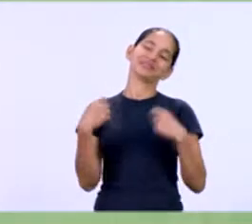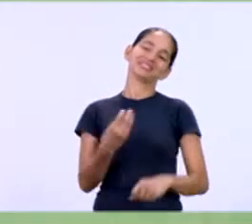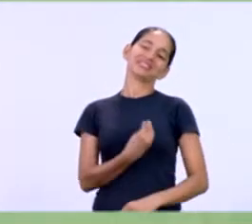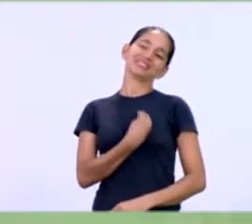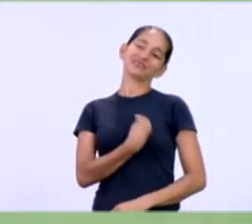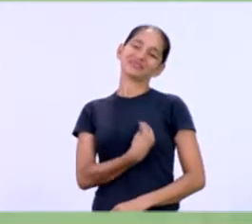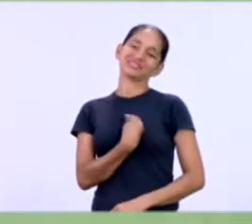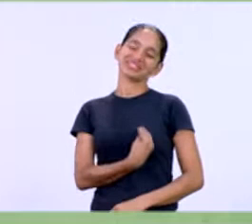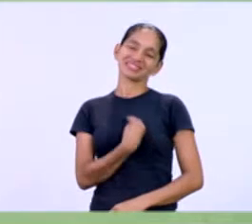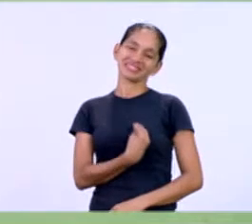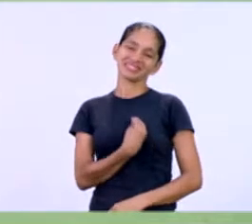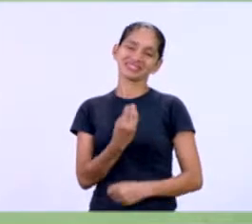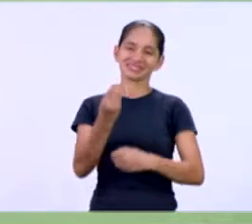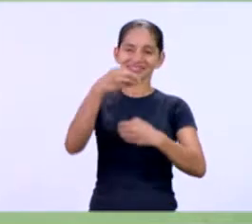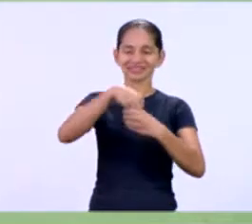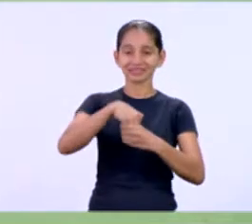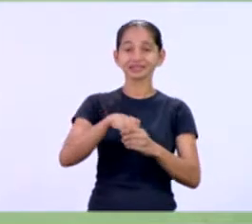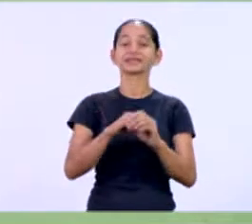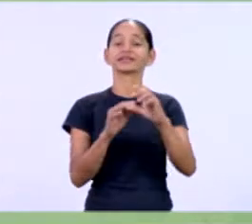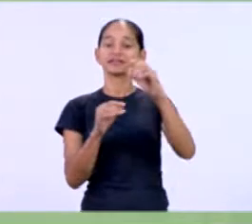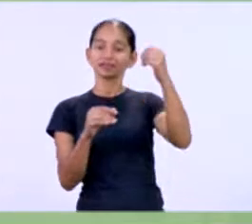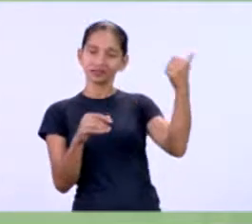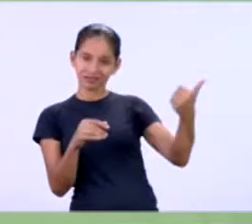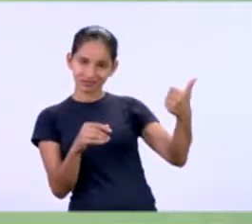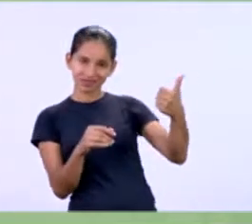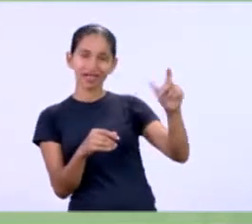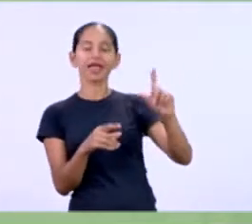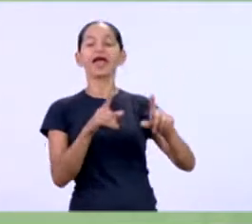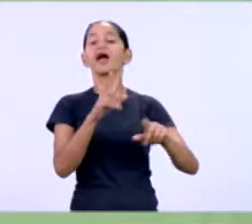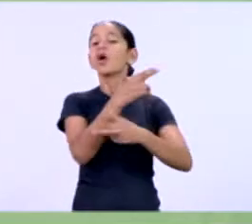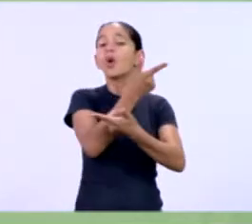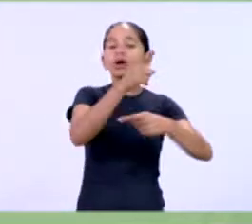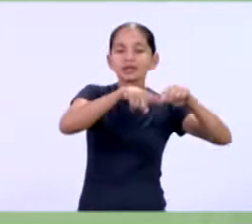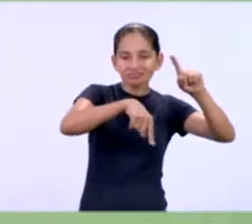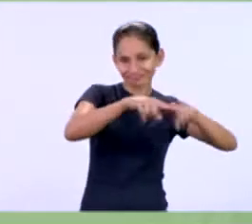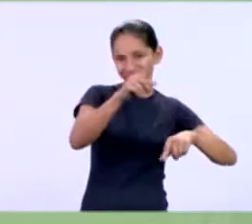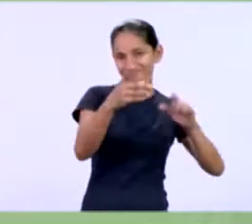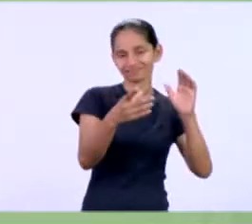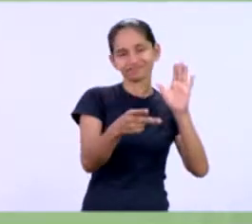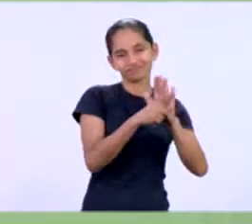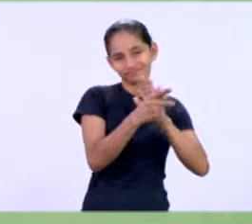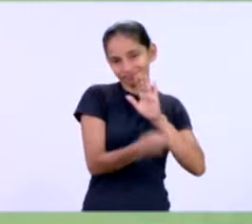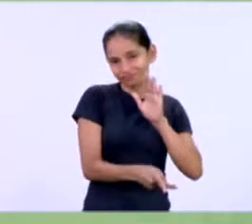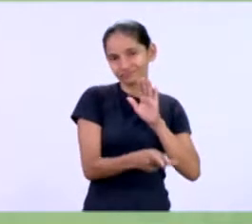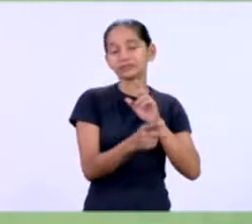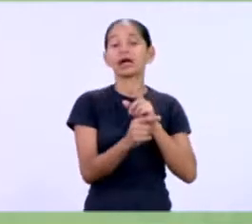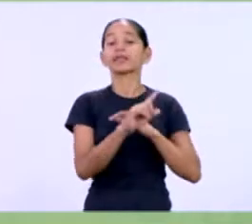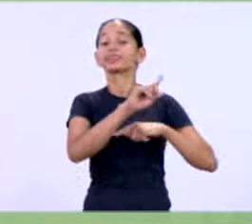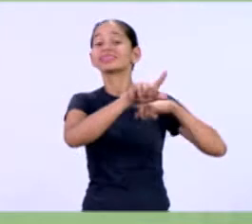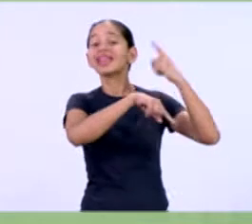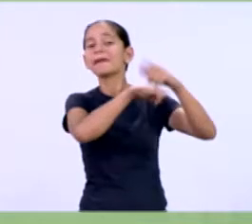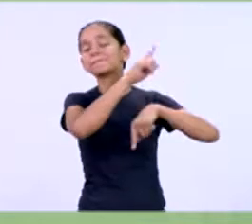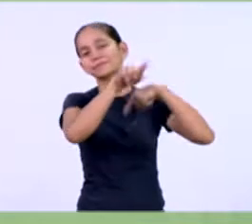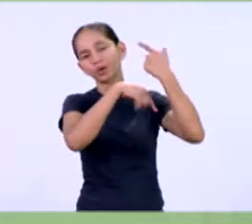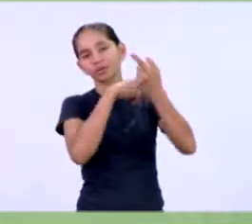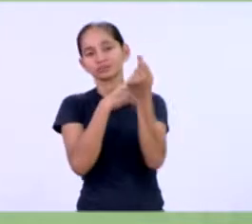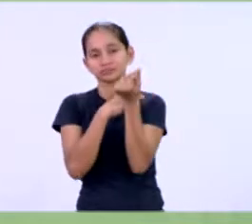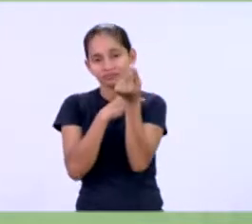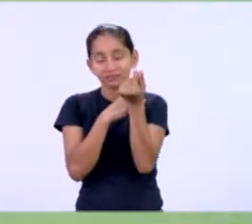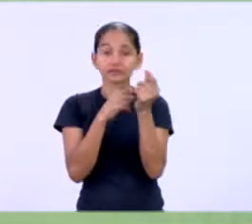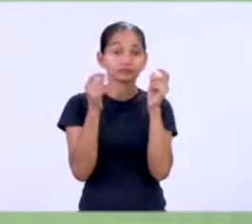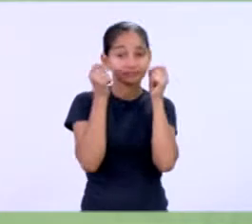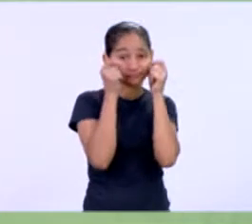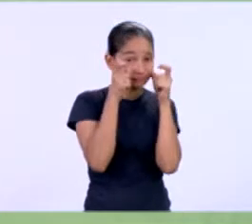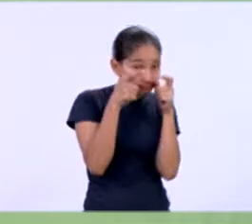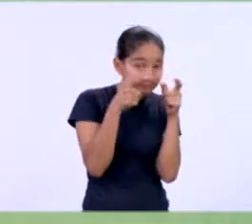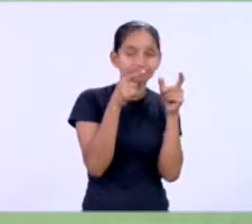recursos patrimoniais, o patrimônio das organizações, né? Recursos financeiros, a parte aí que mais nos